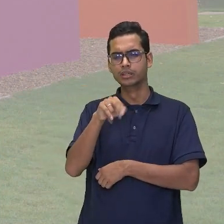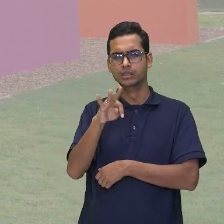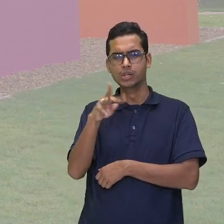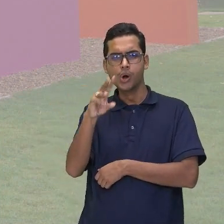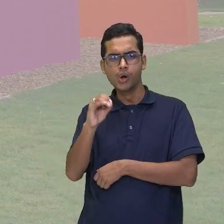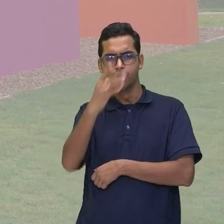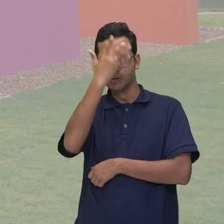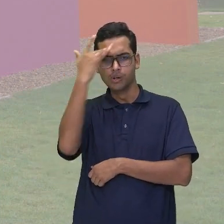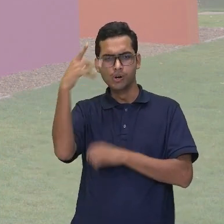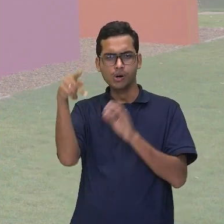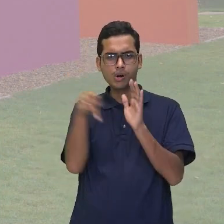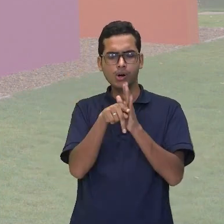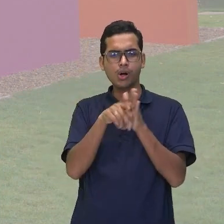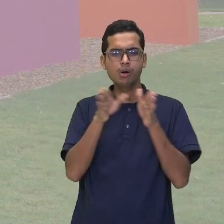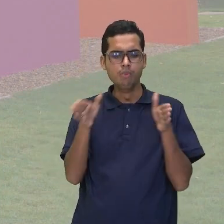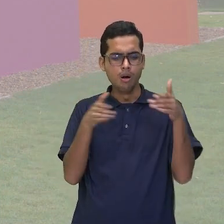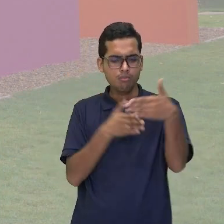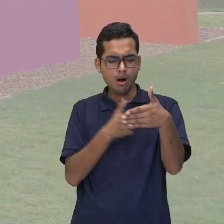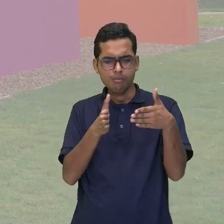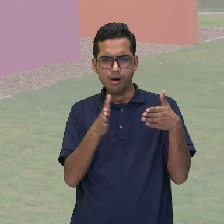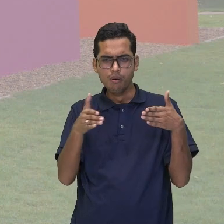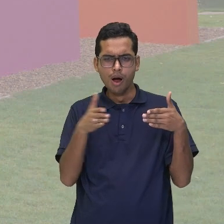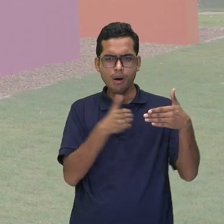pode andar por essas